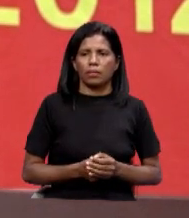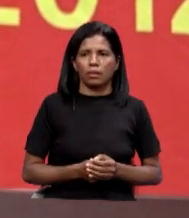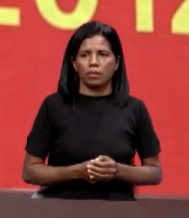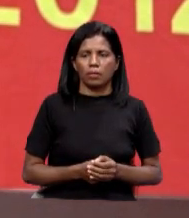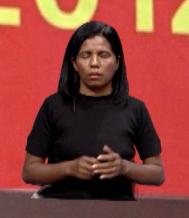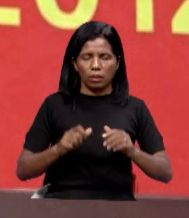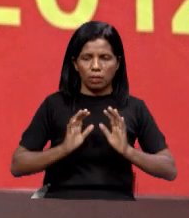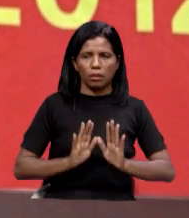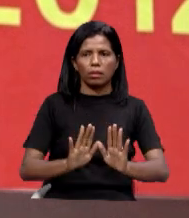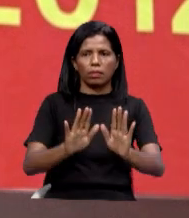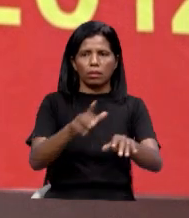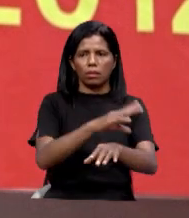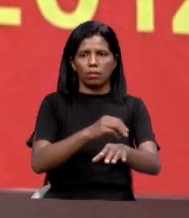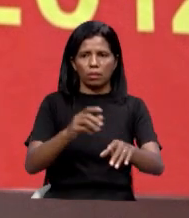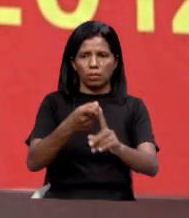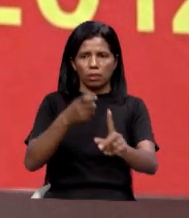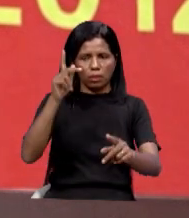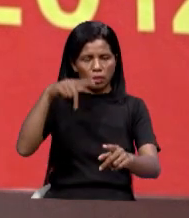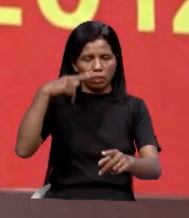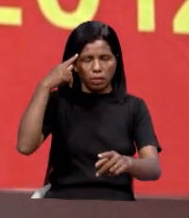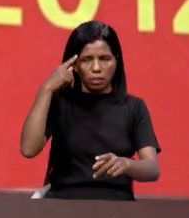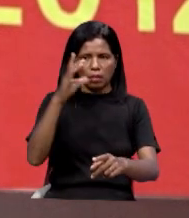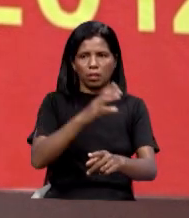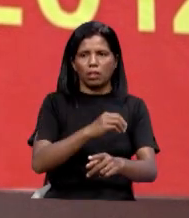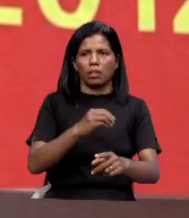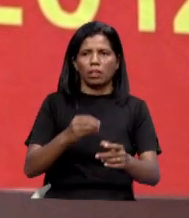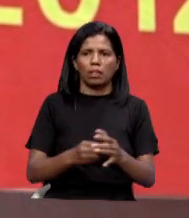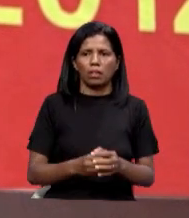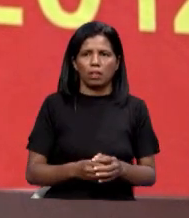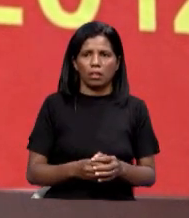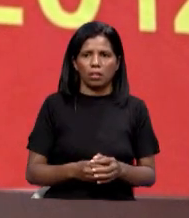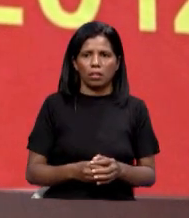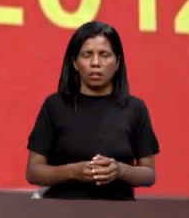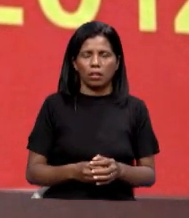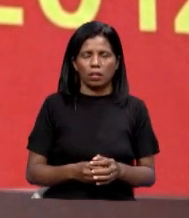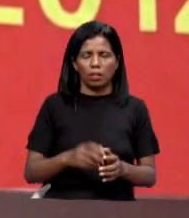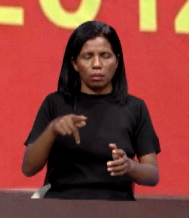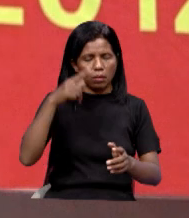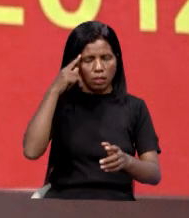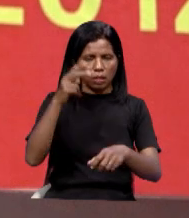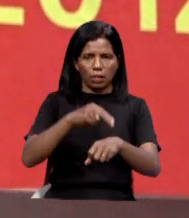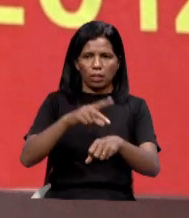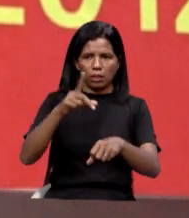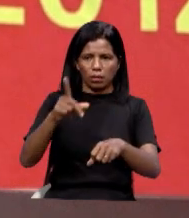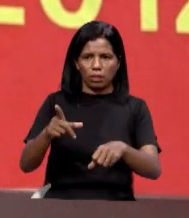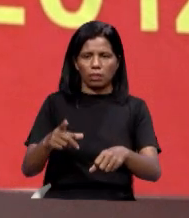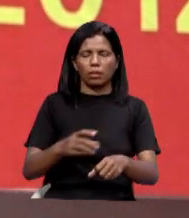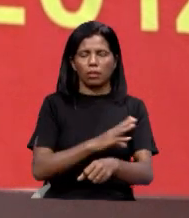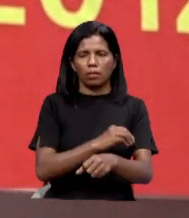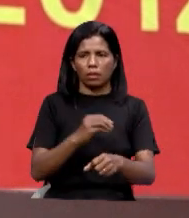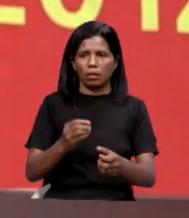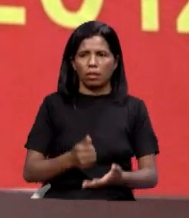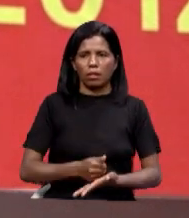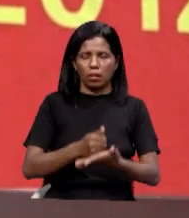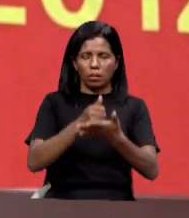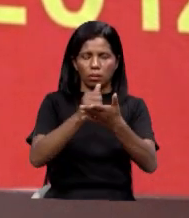tudo, por si política, para a ação, por implementar o atingir o objetivo política nacional, é de tudo,